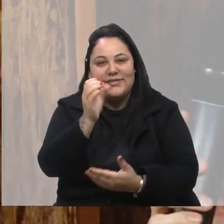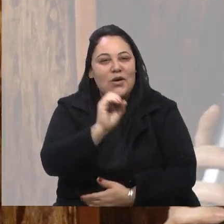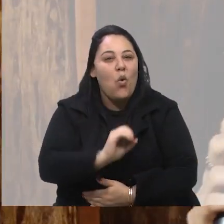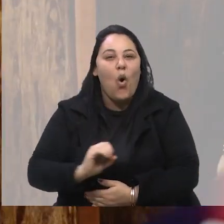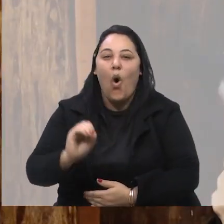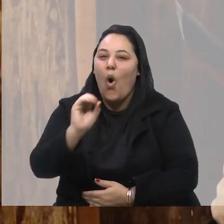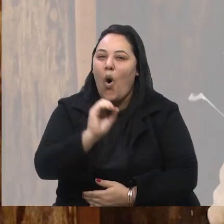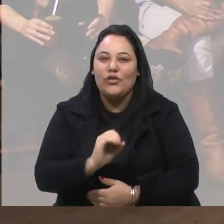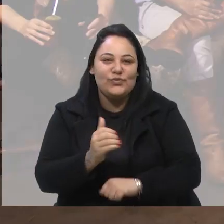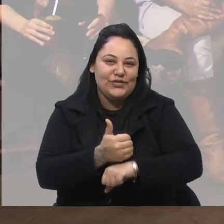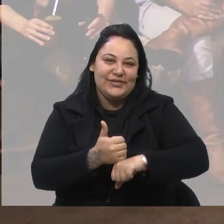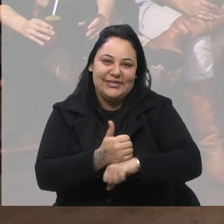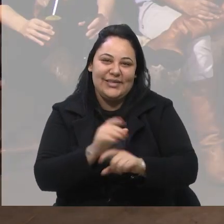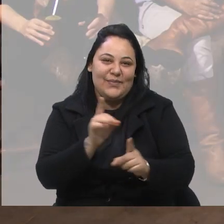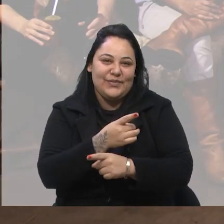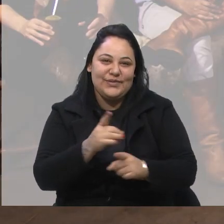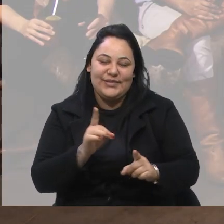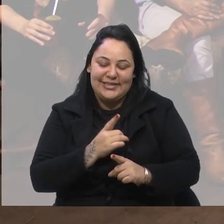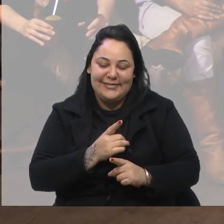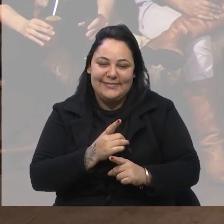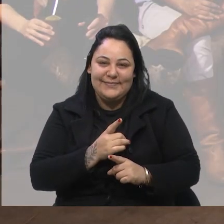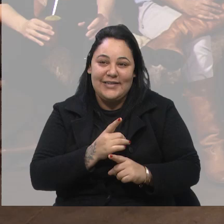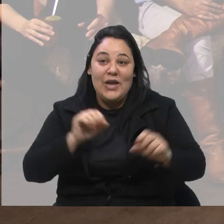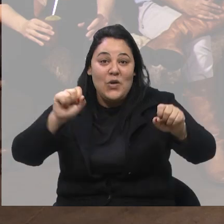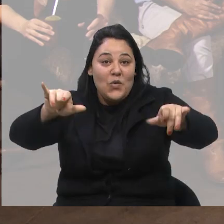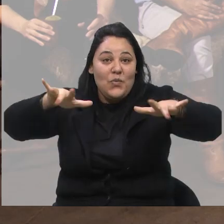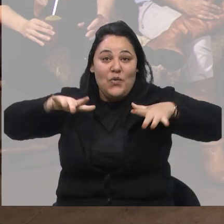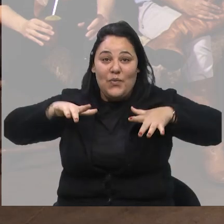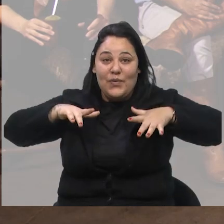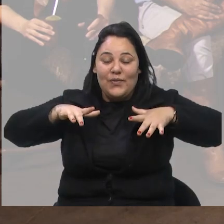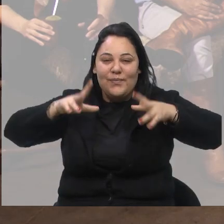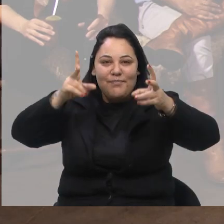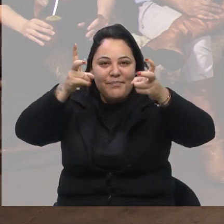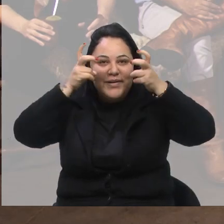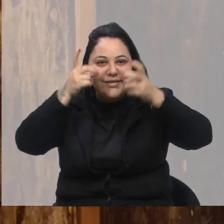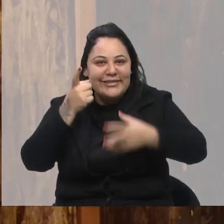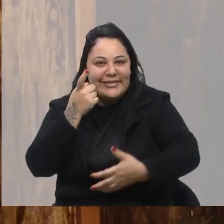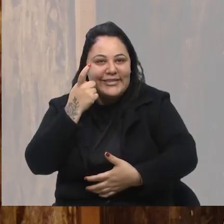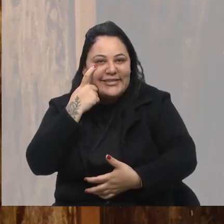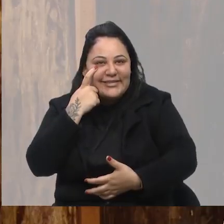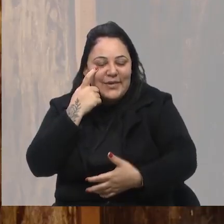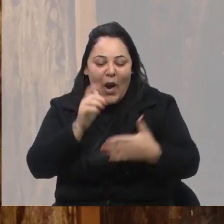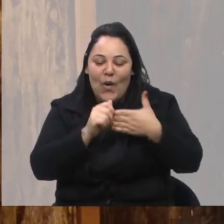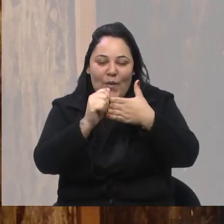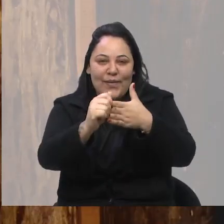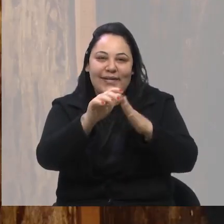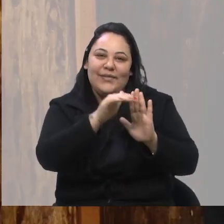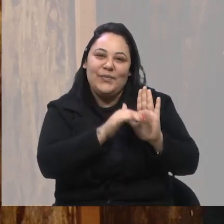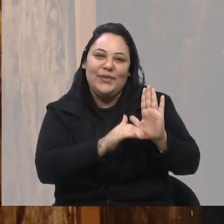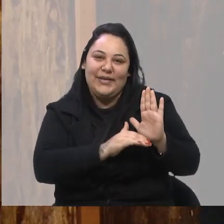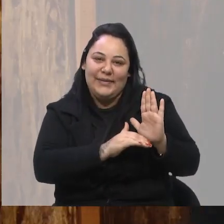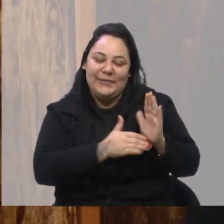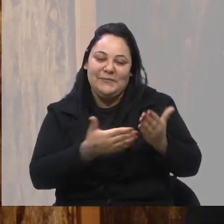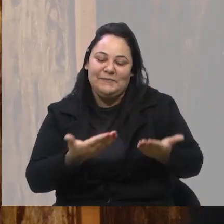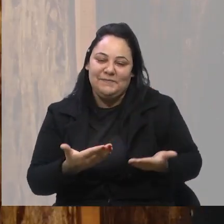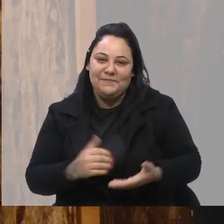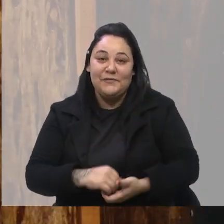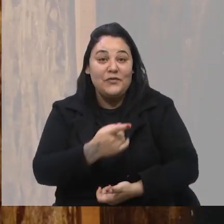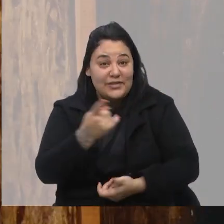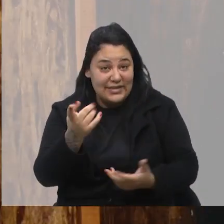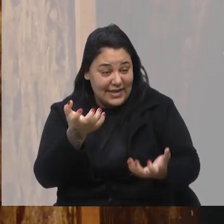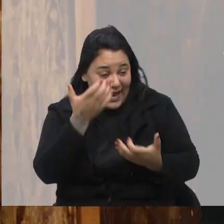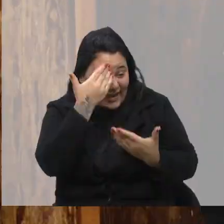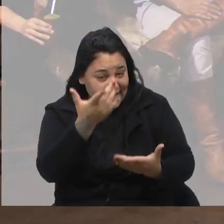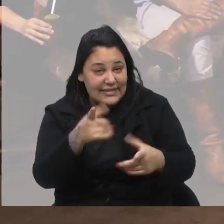ótimos músicos e o público, claro, pôde perceber aí, vendo as apresentações ao longo do programa. Vocês querem fazer um